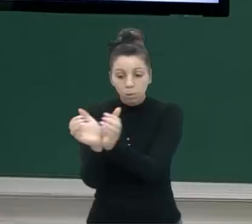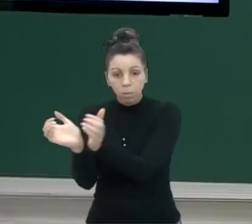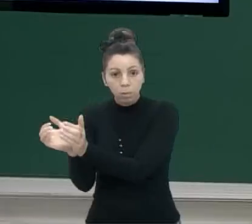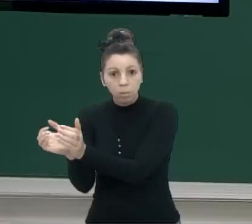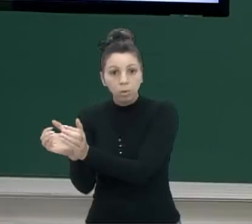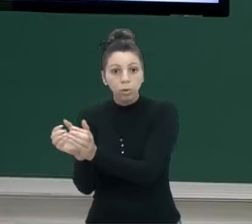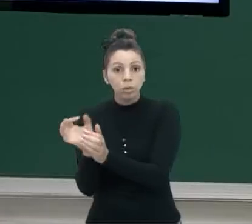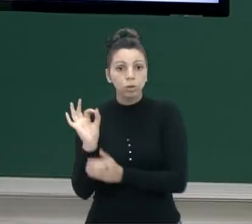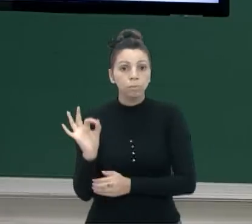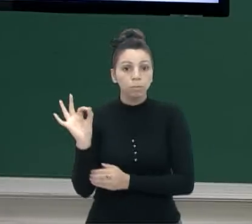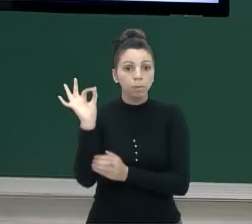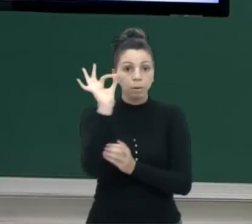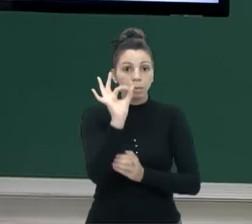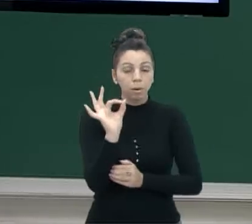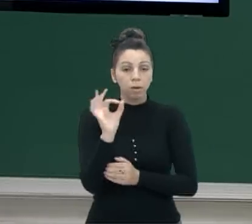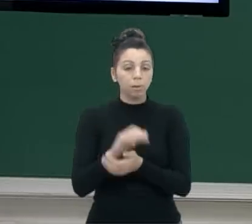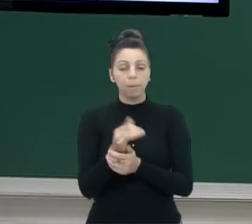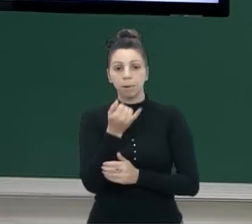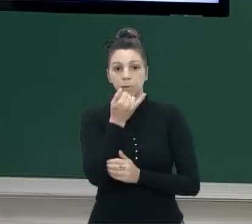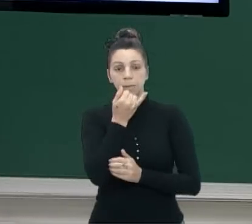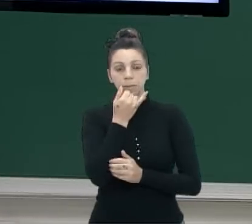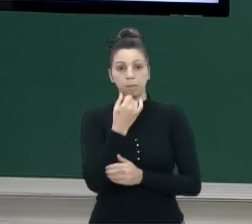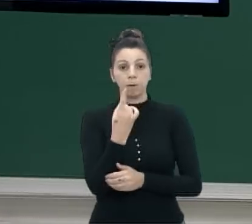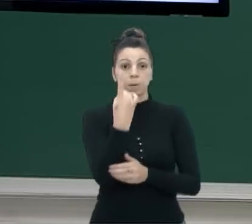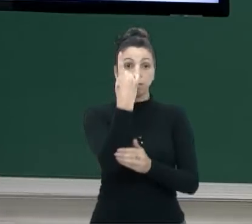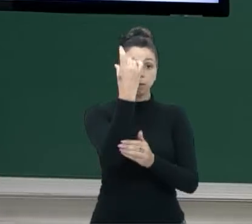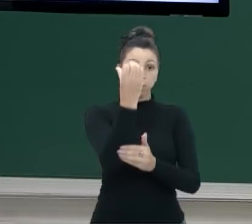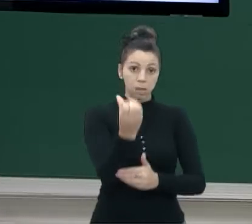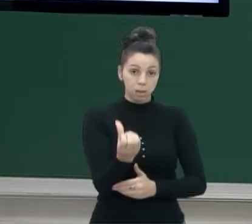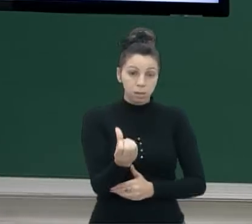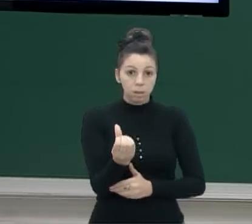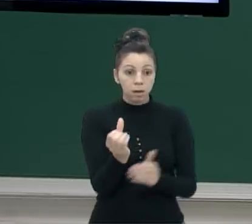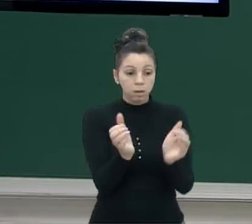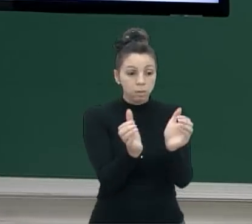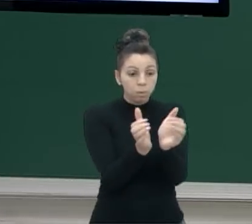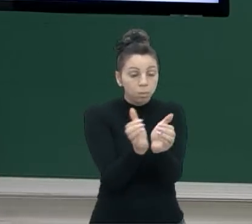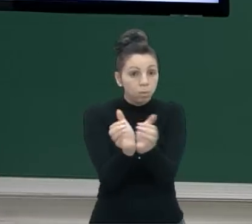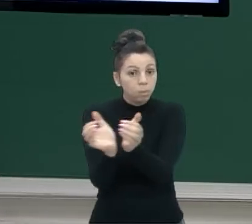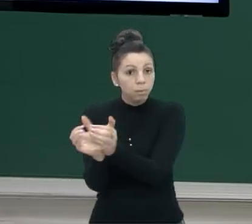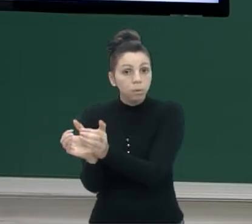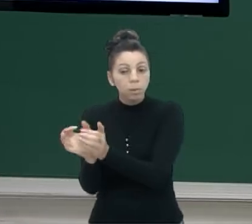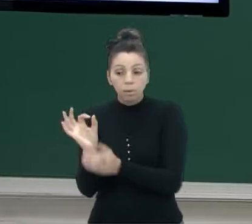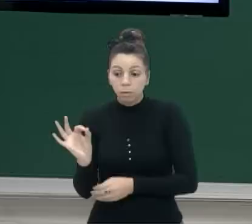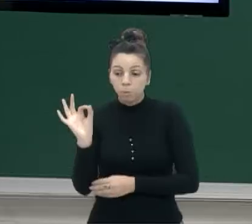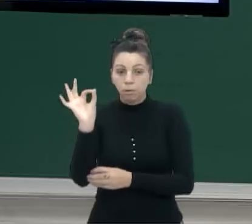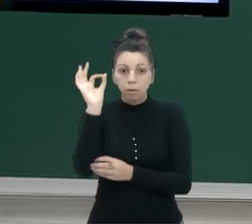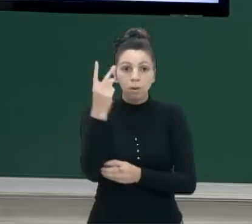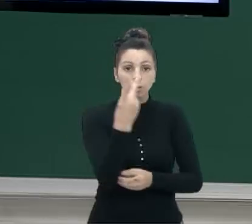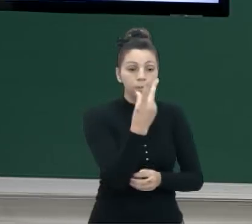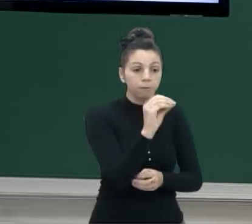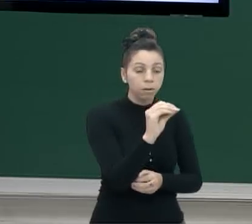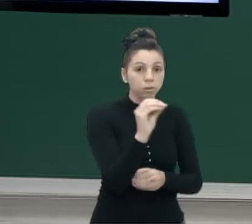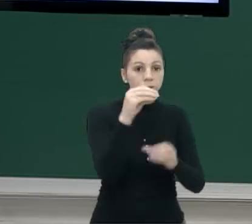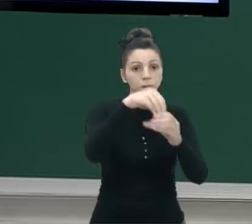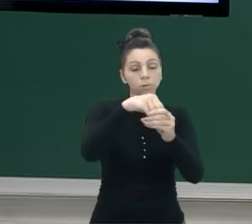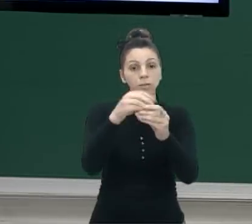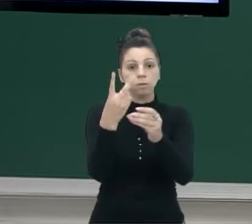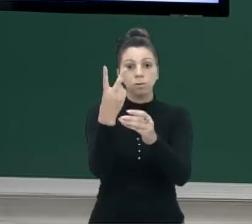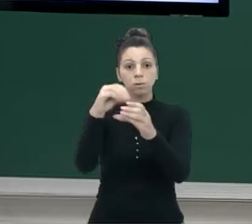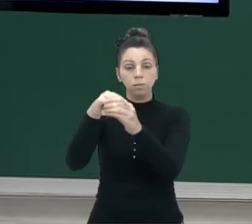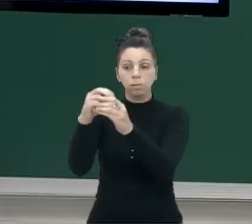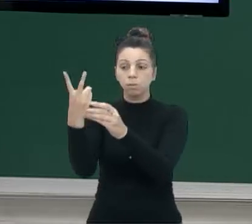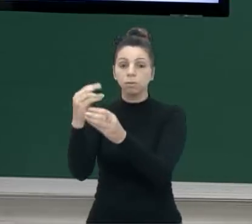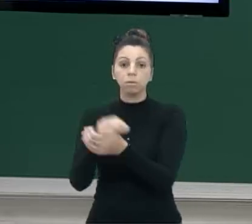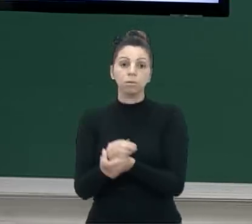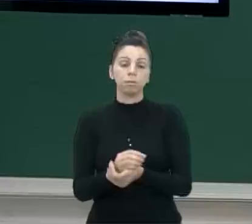moedas, né? 16 grupinhos de moedas fazendo 20 centavos. 2 moedinhas de